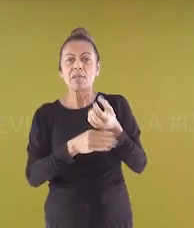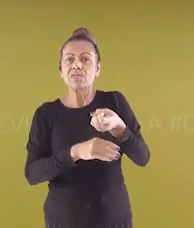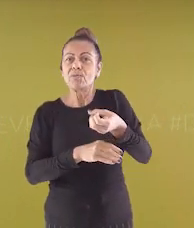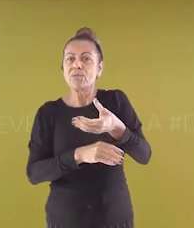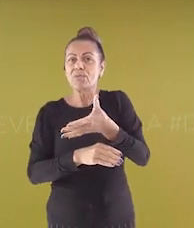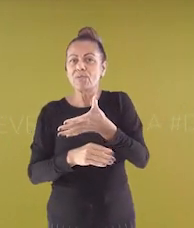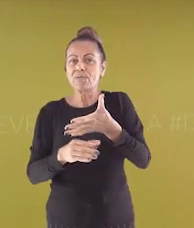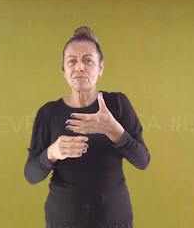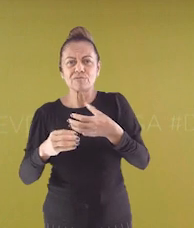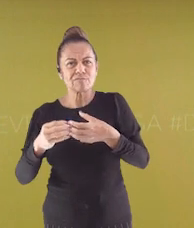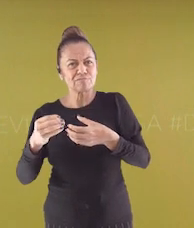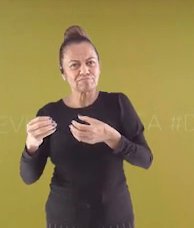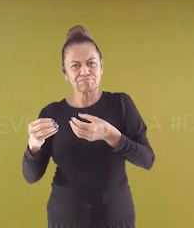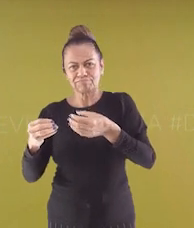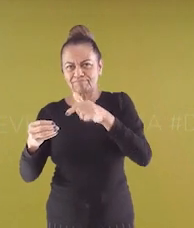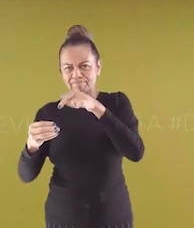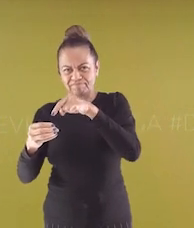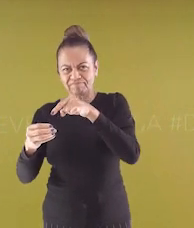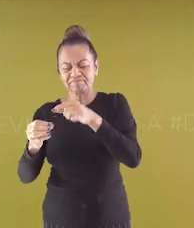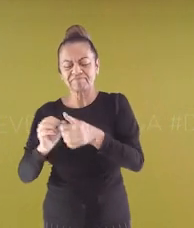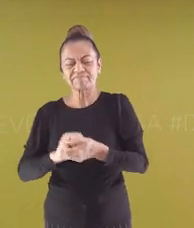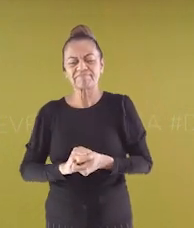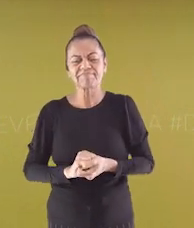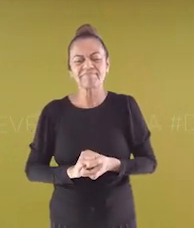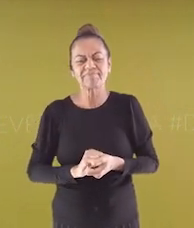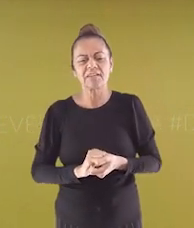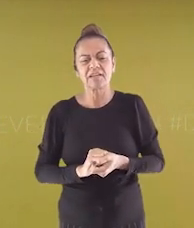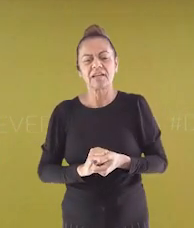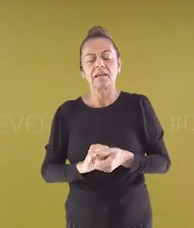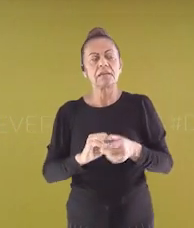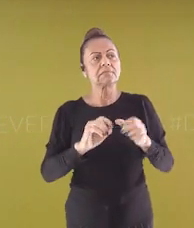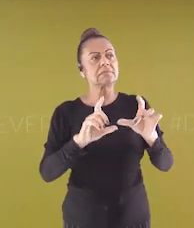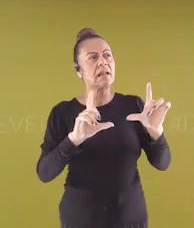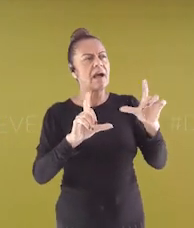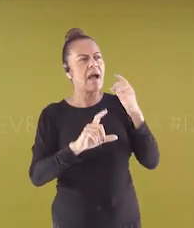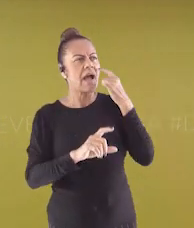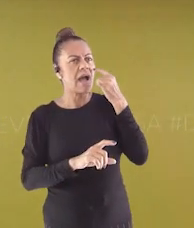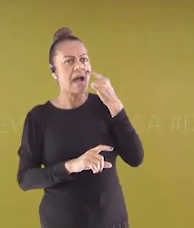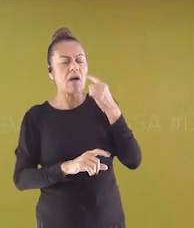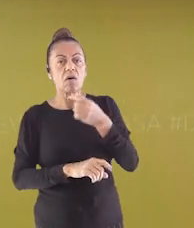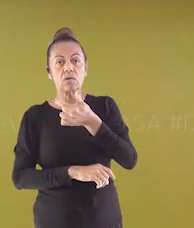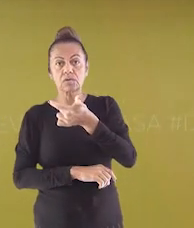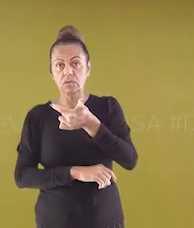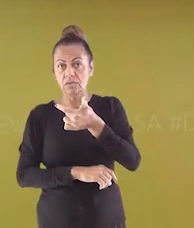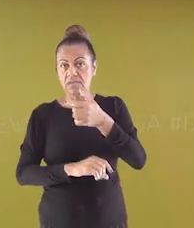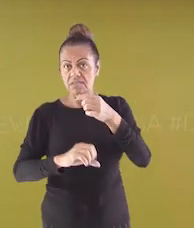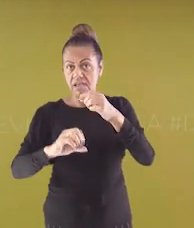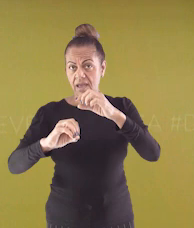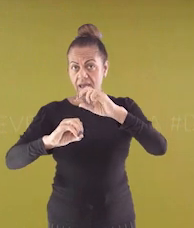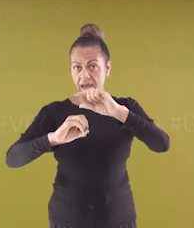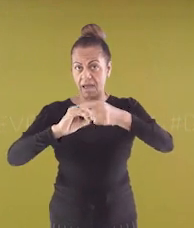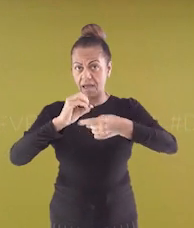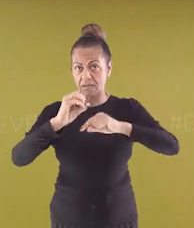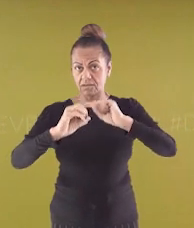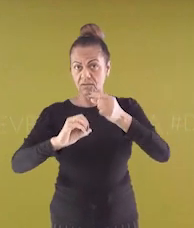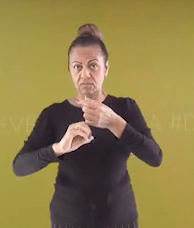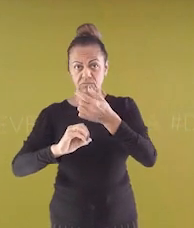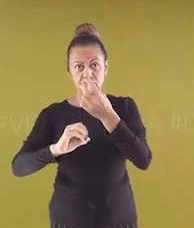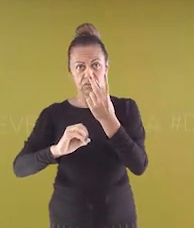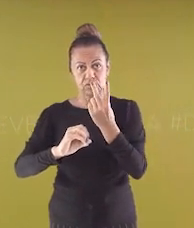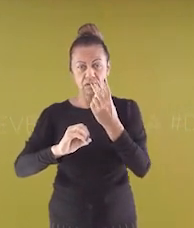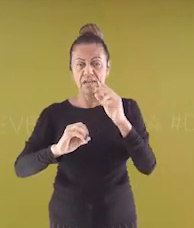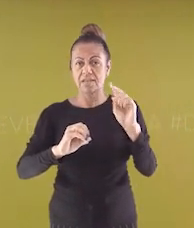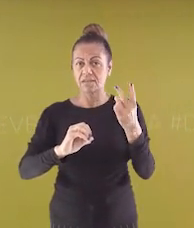novas substâncias ao final. Como nós vemos no slide, quando se unem dois átomos de hidrogênio a um átomo